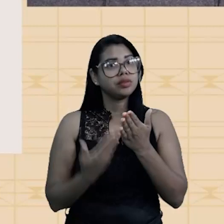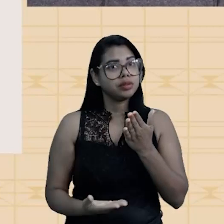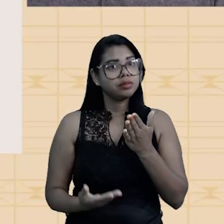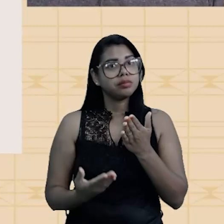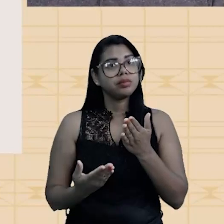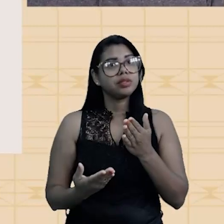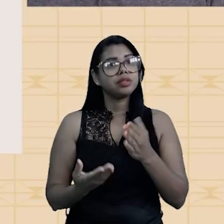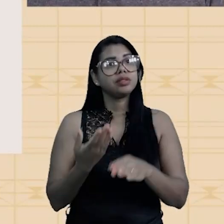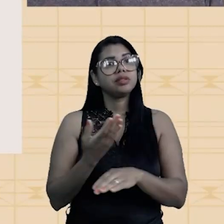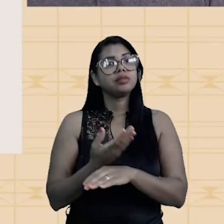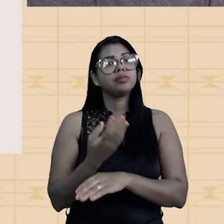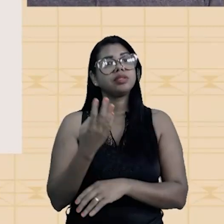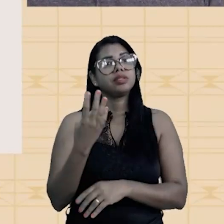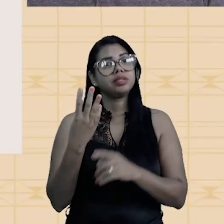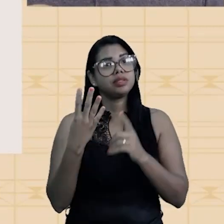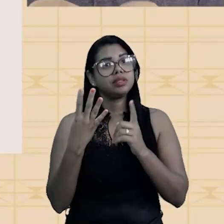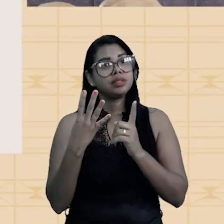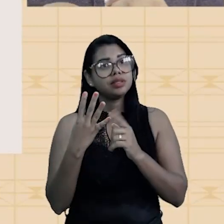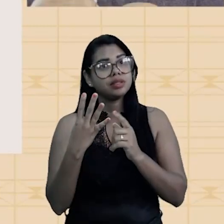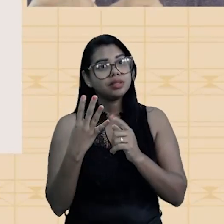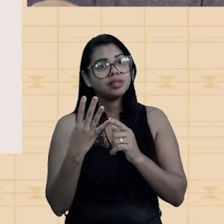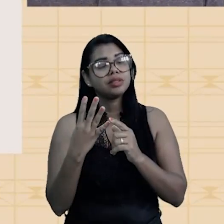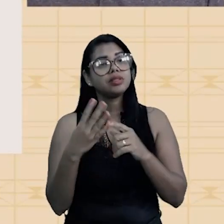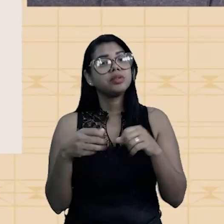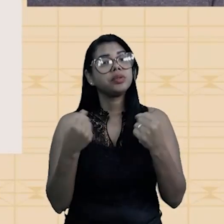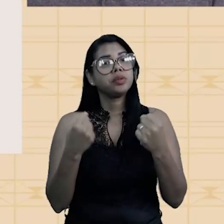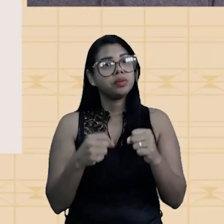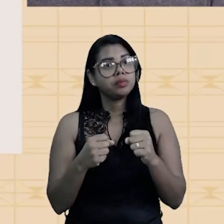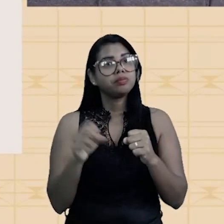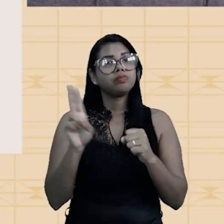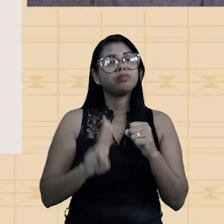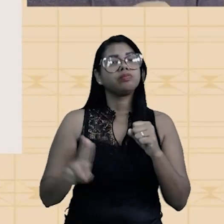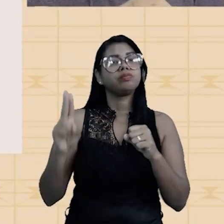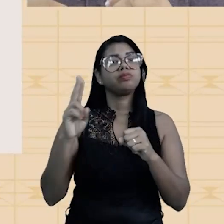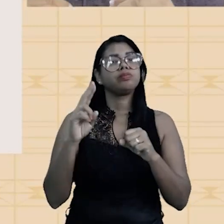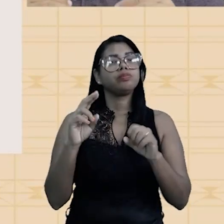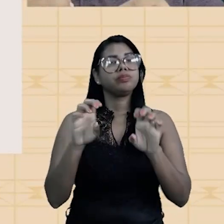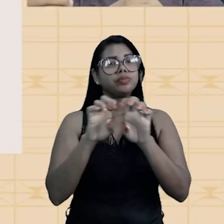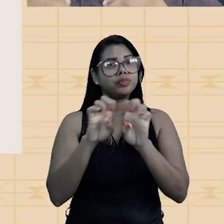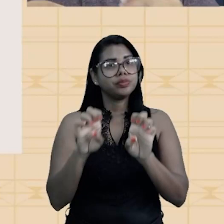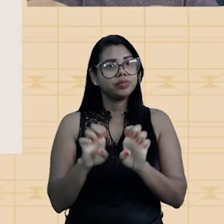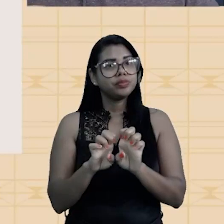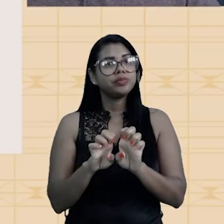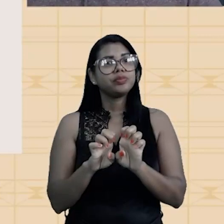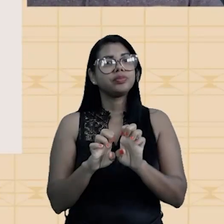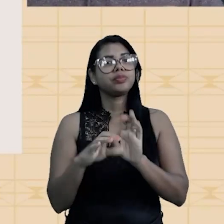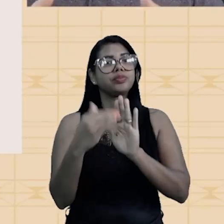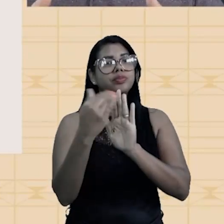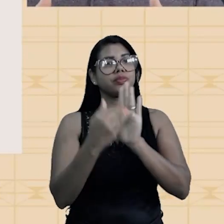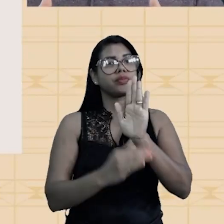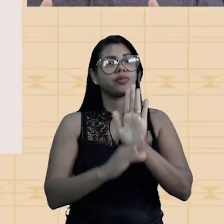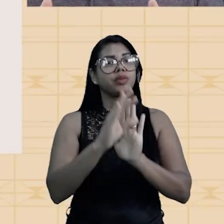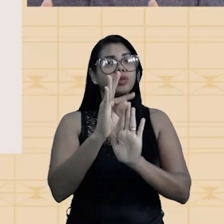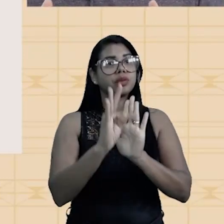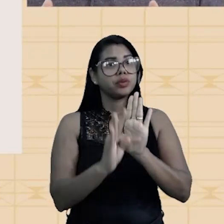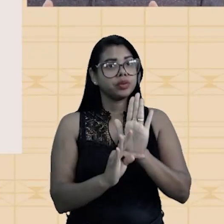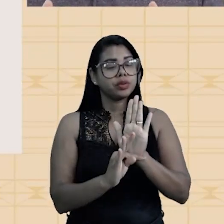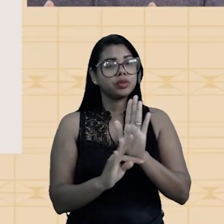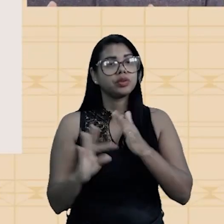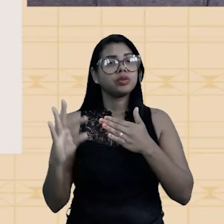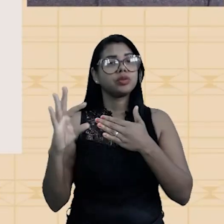4. Não é? Então, você tem que usar, não é, esses repertórios de elementos